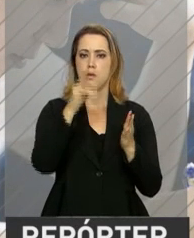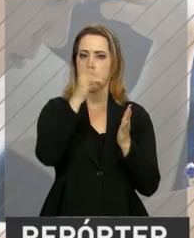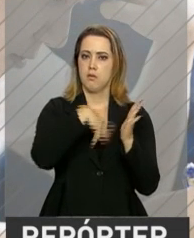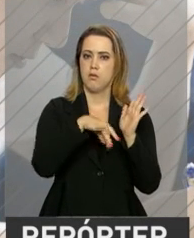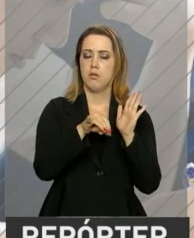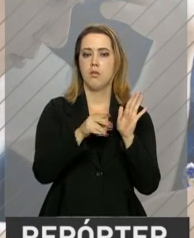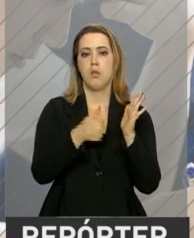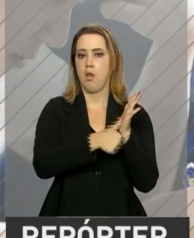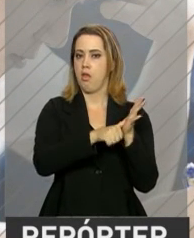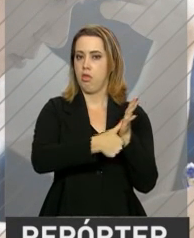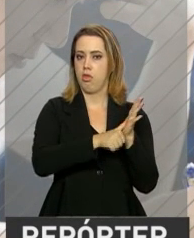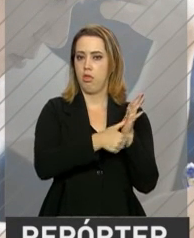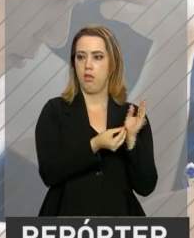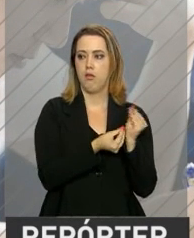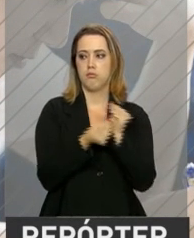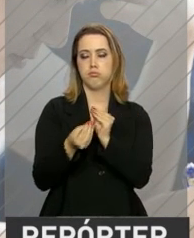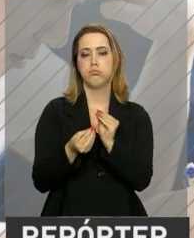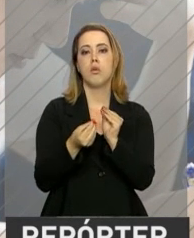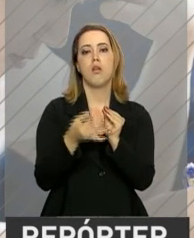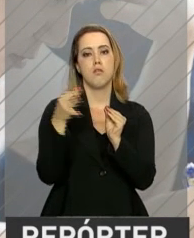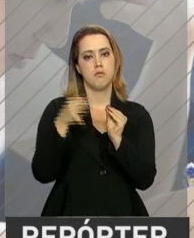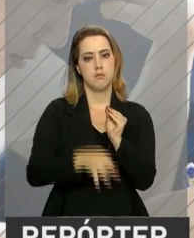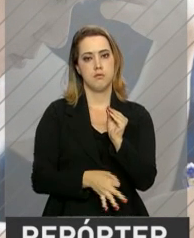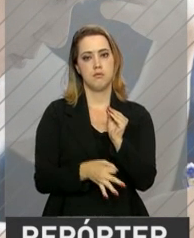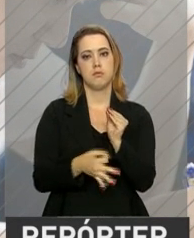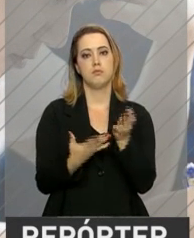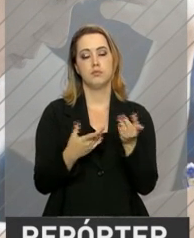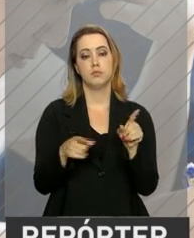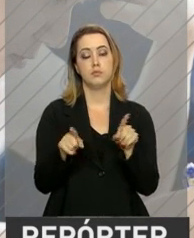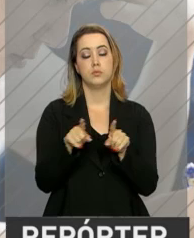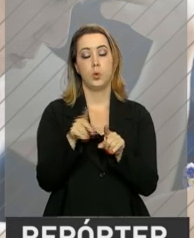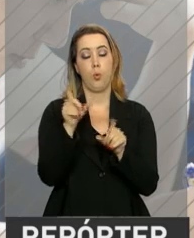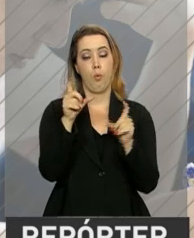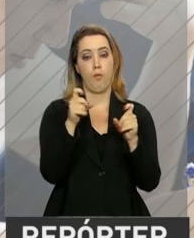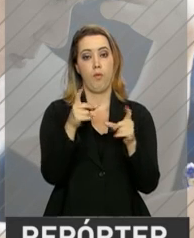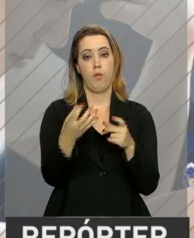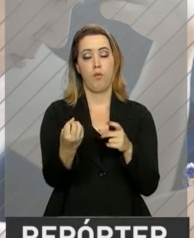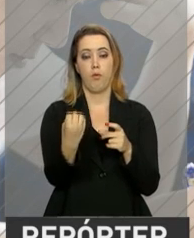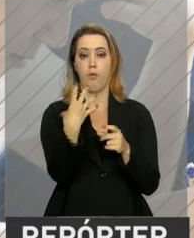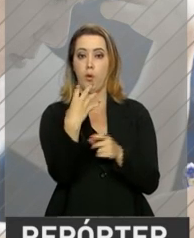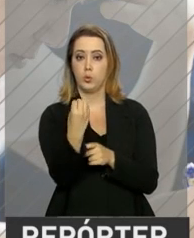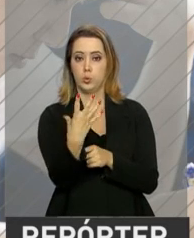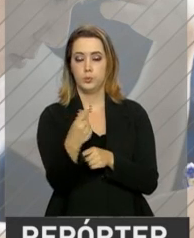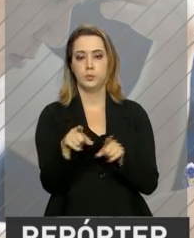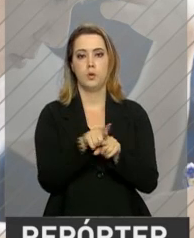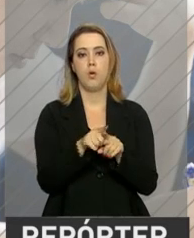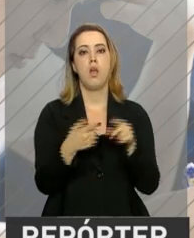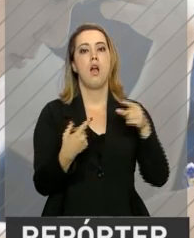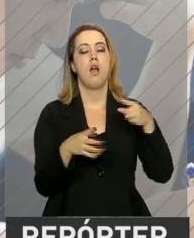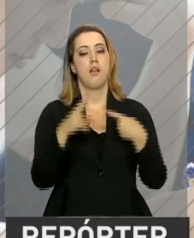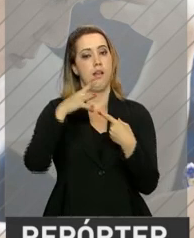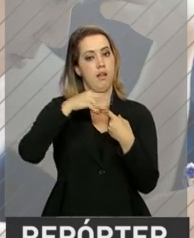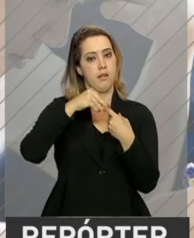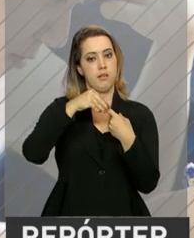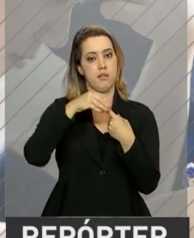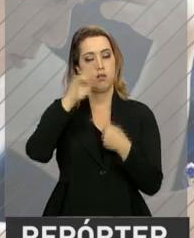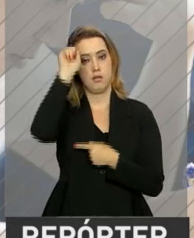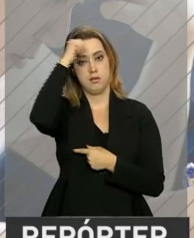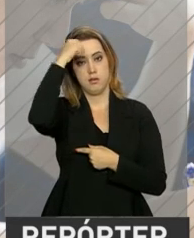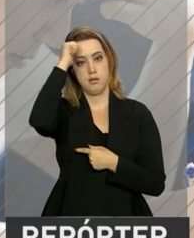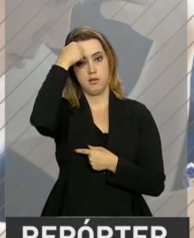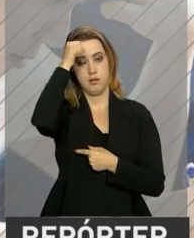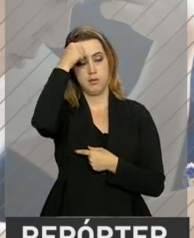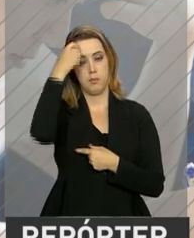de identificação original com foto caneta deve ser preta e de material transparente